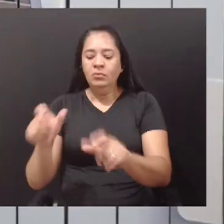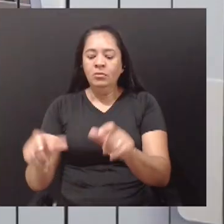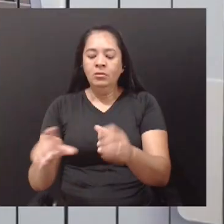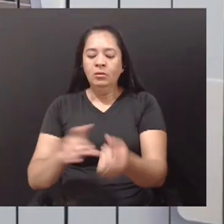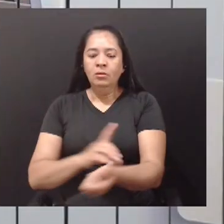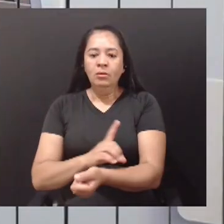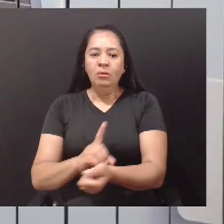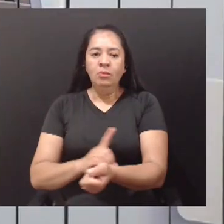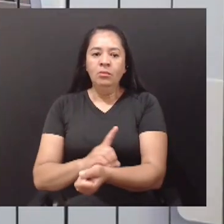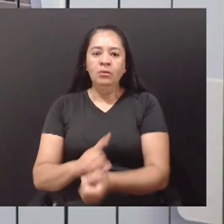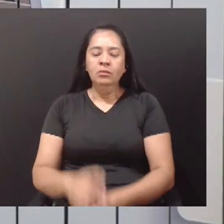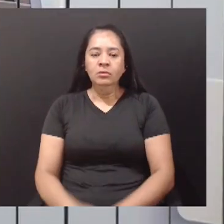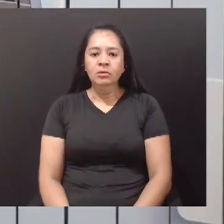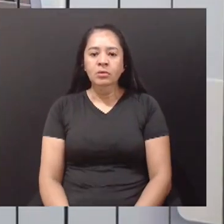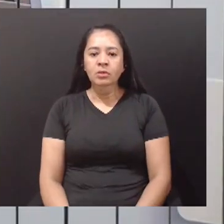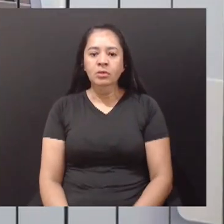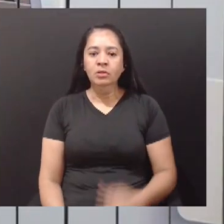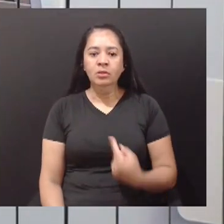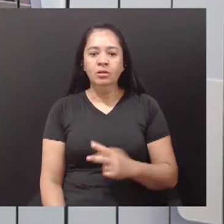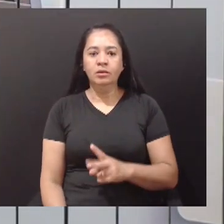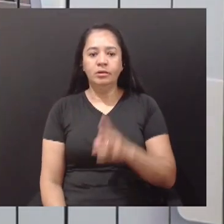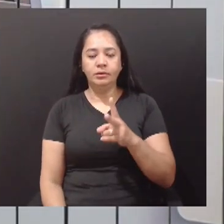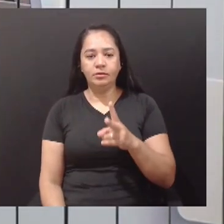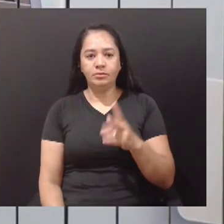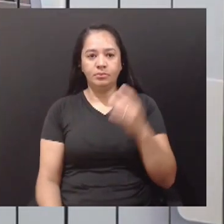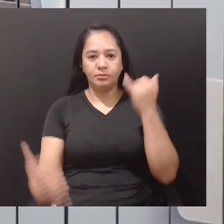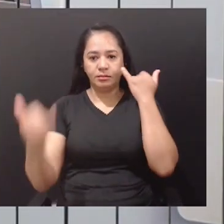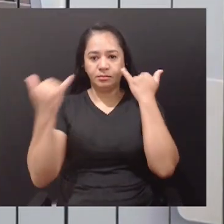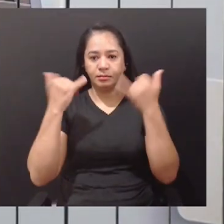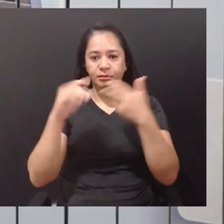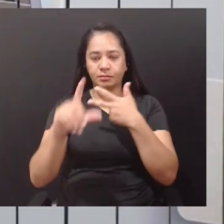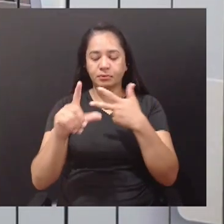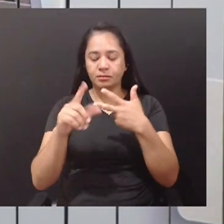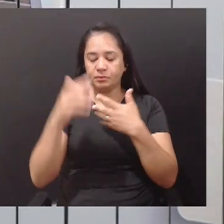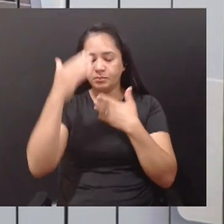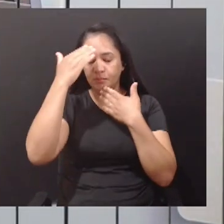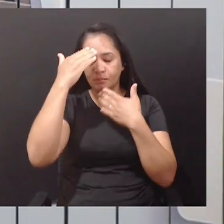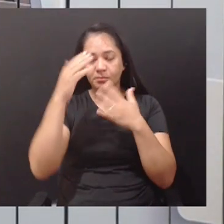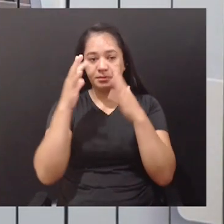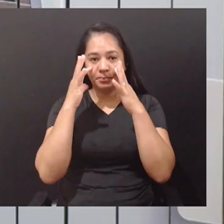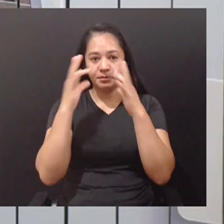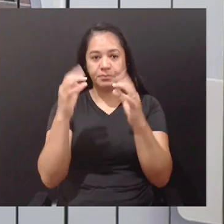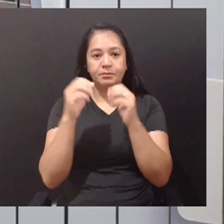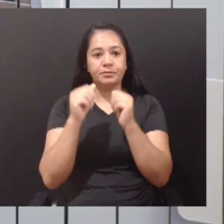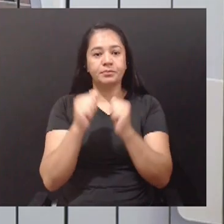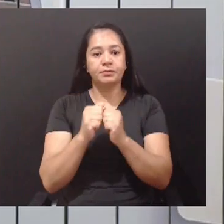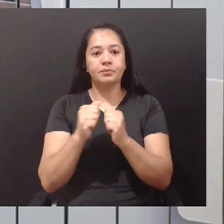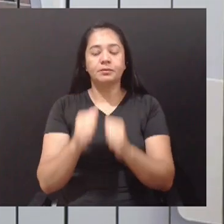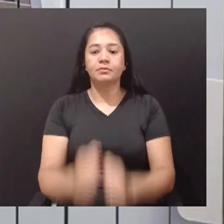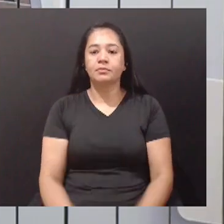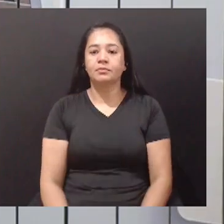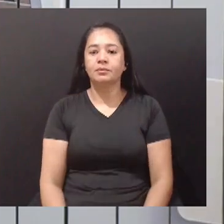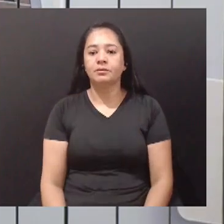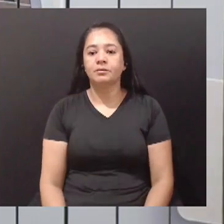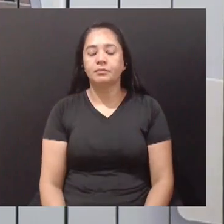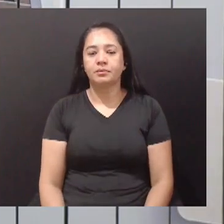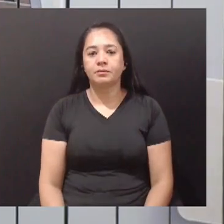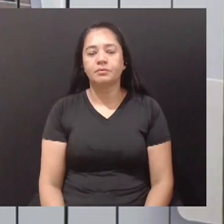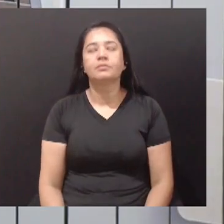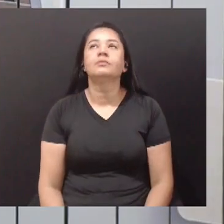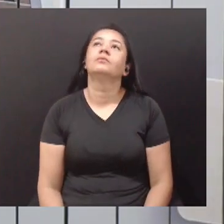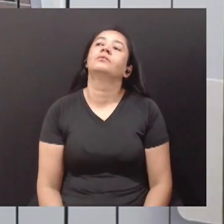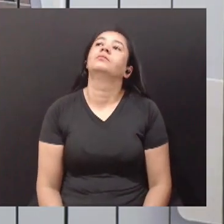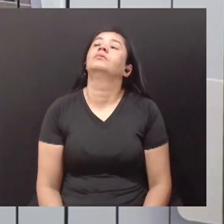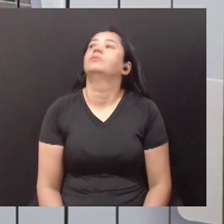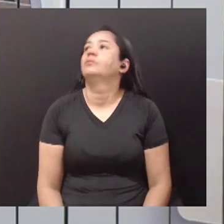1. A gente segue aqui com as notícias do Legislativo. Muito obrigado pela sua companhia, pela sua audiência. Porque, olha só, a